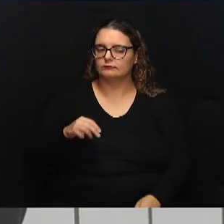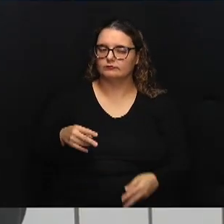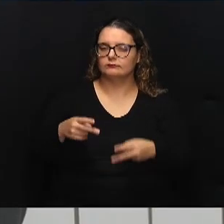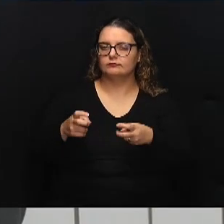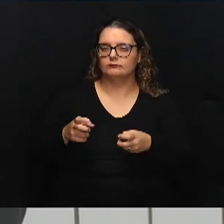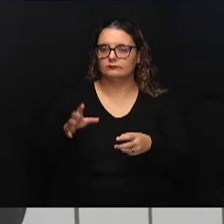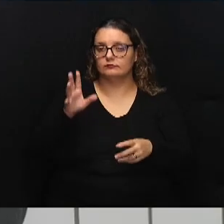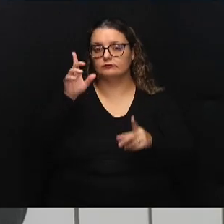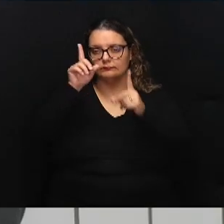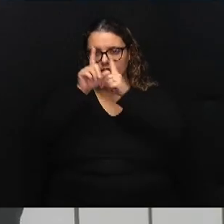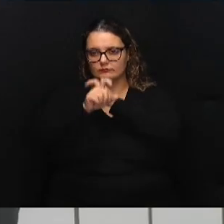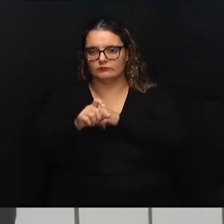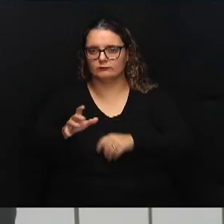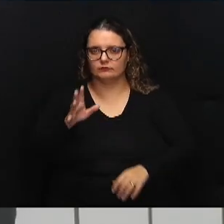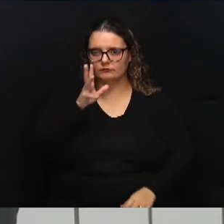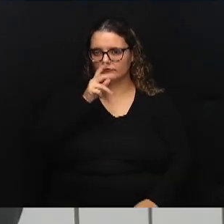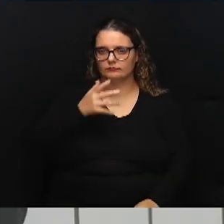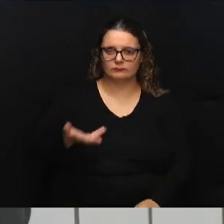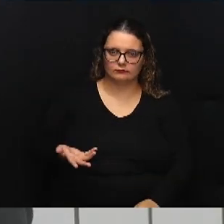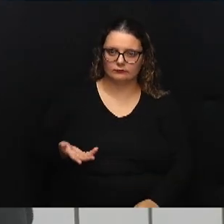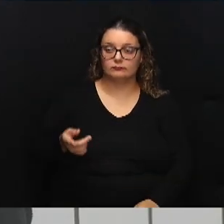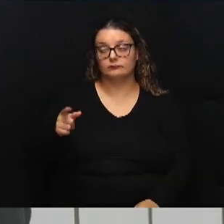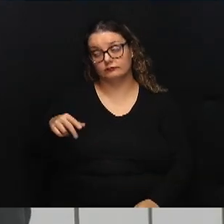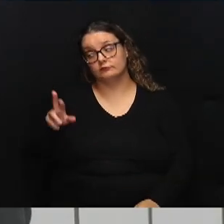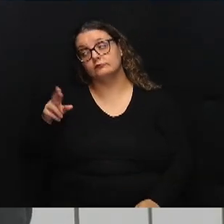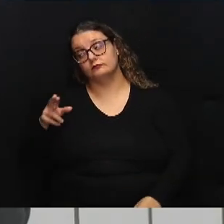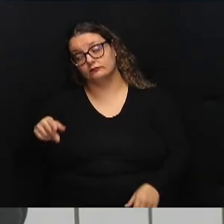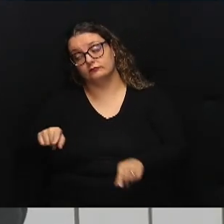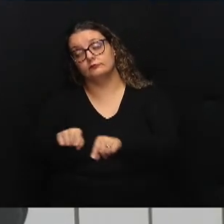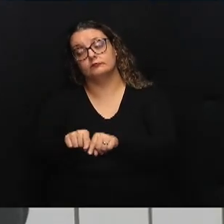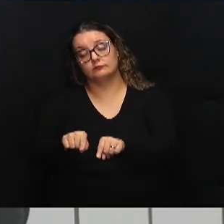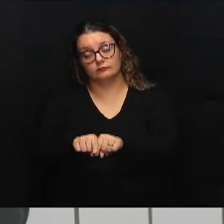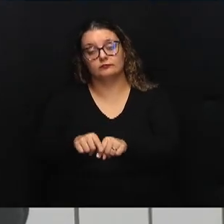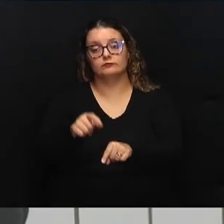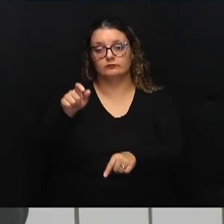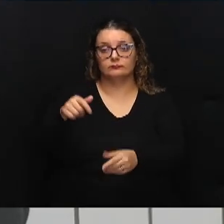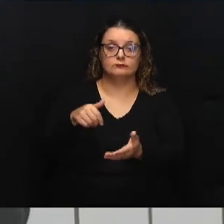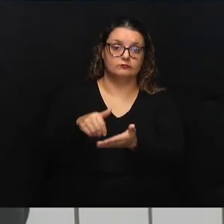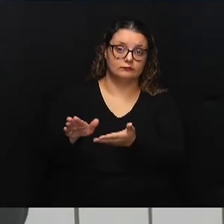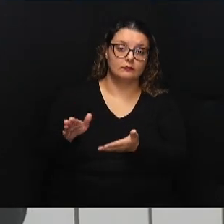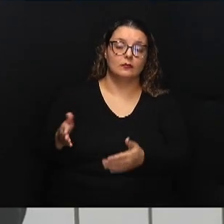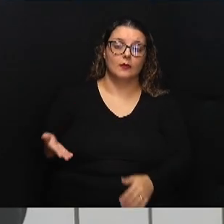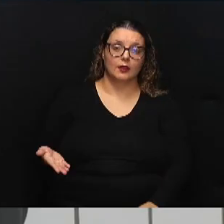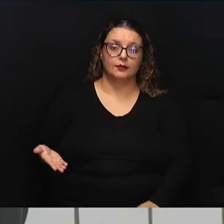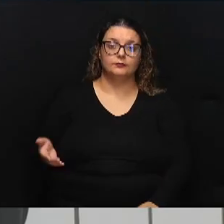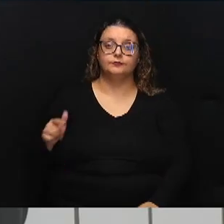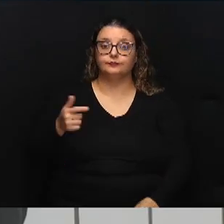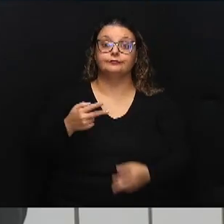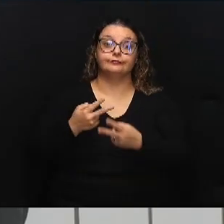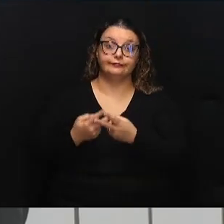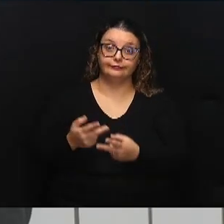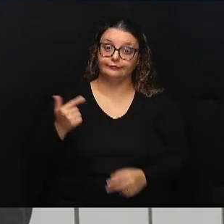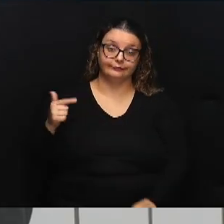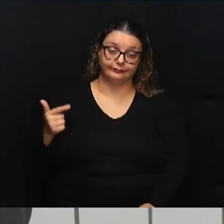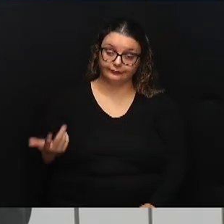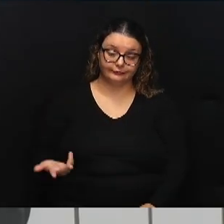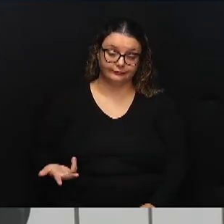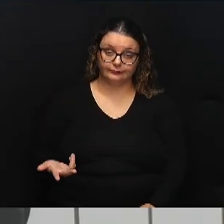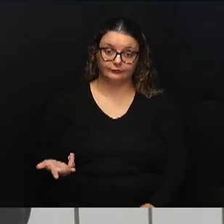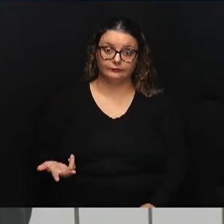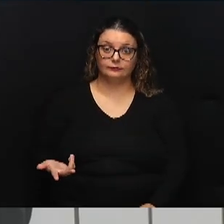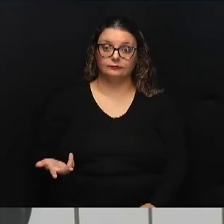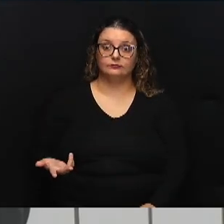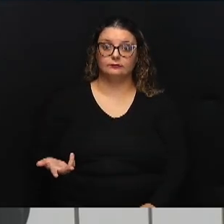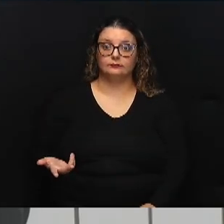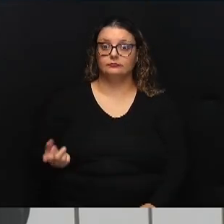vai ter dificuldade, esse é um dos motivos também da pessoa sair da empresa. Ele não tem paciência, né? Ele